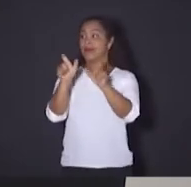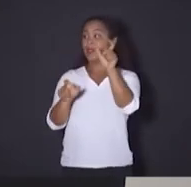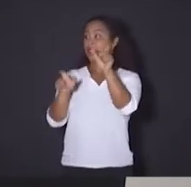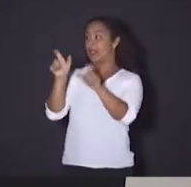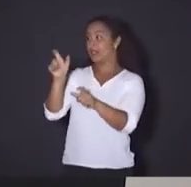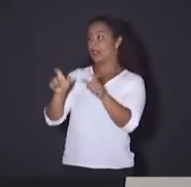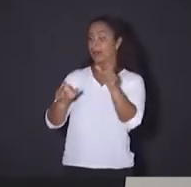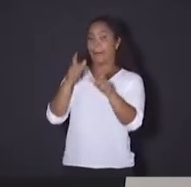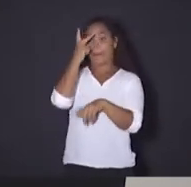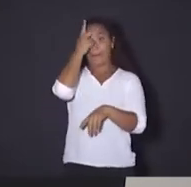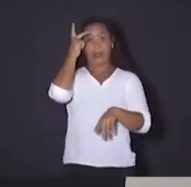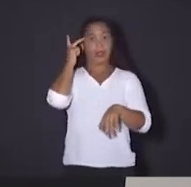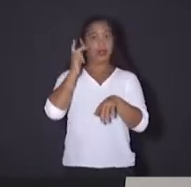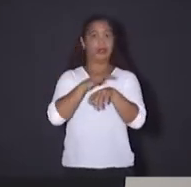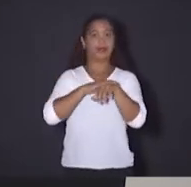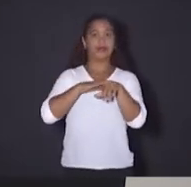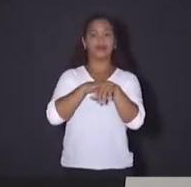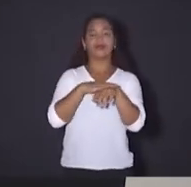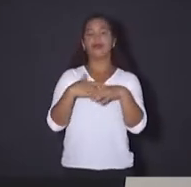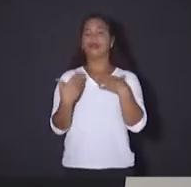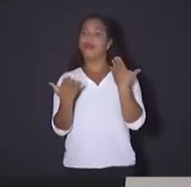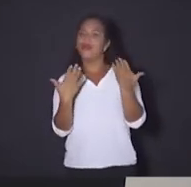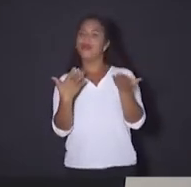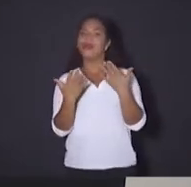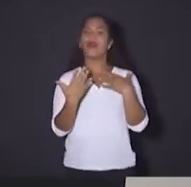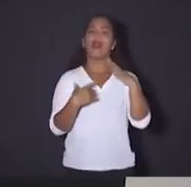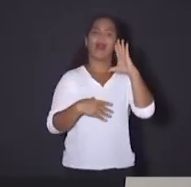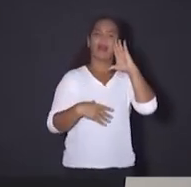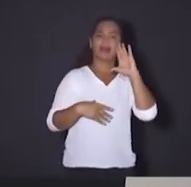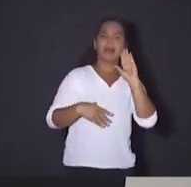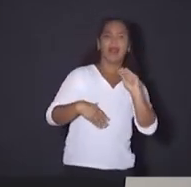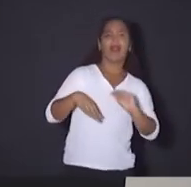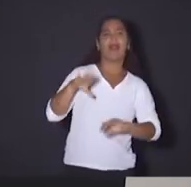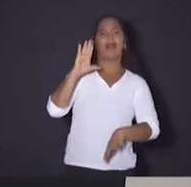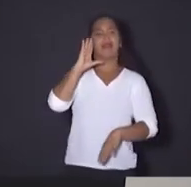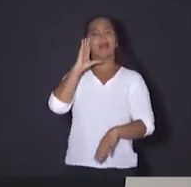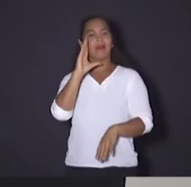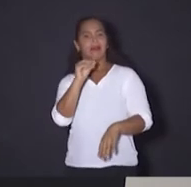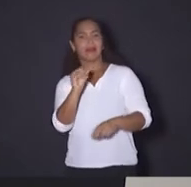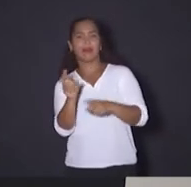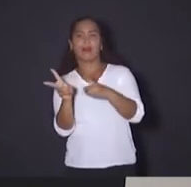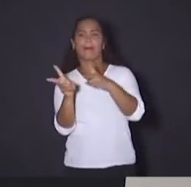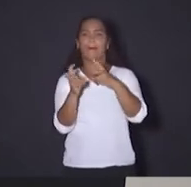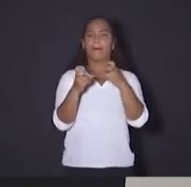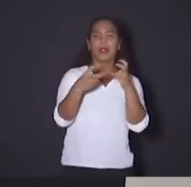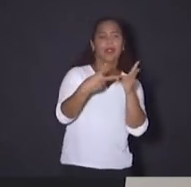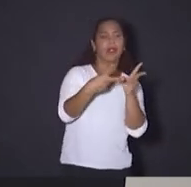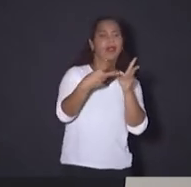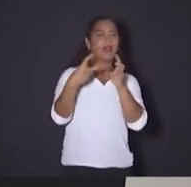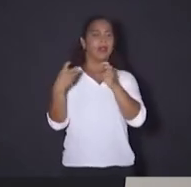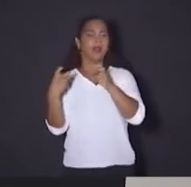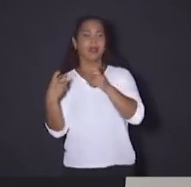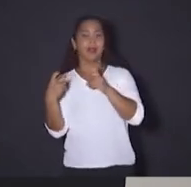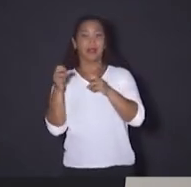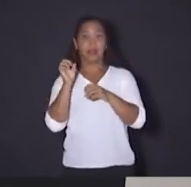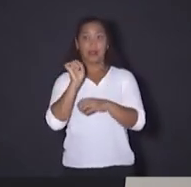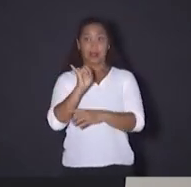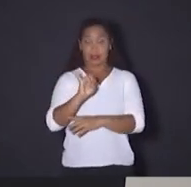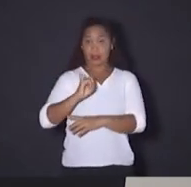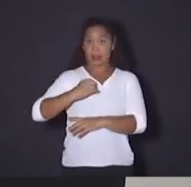outras pessoas a gente conversa a gente se entende a gente reconhece e se acaso estejamos